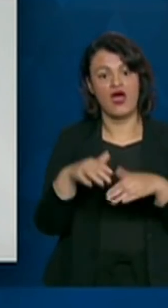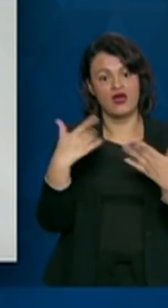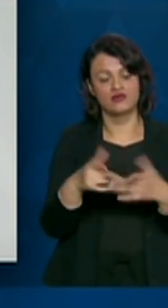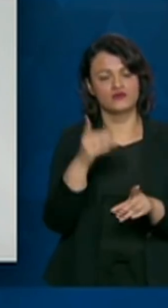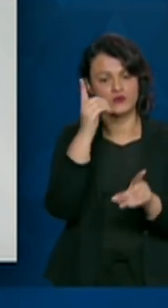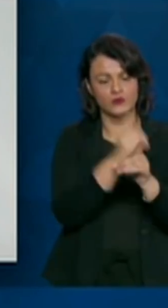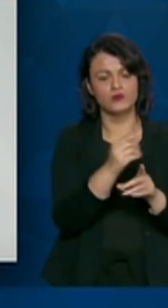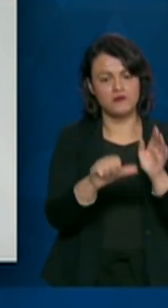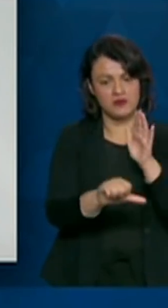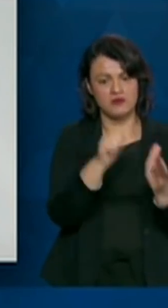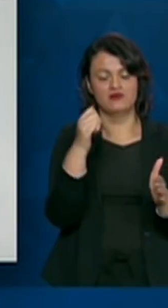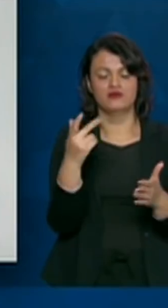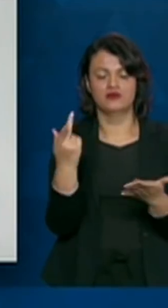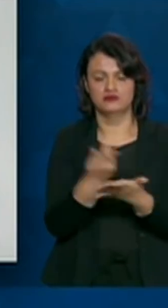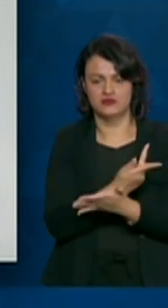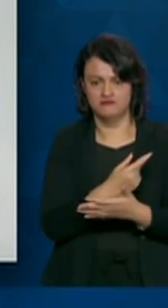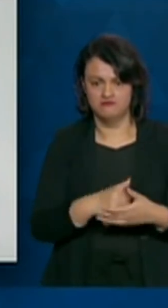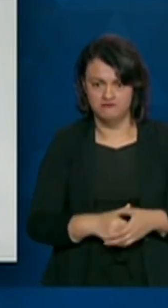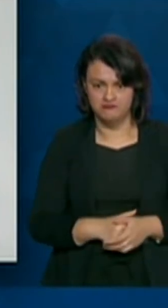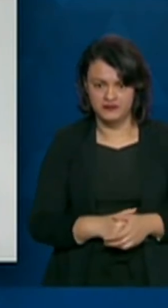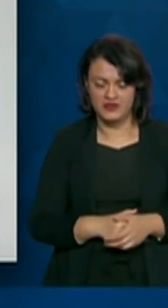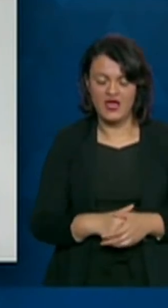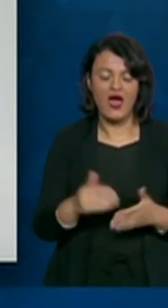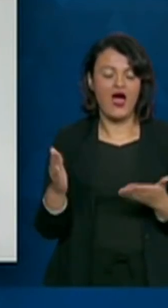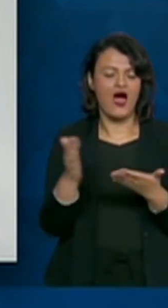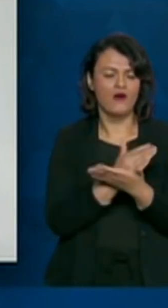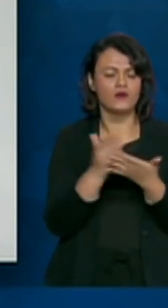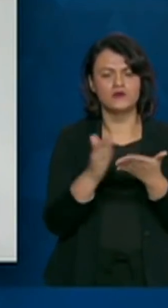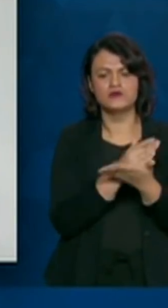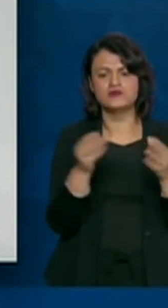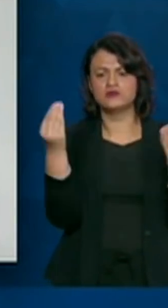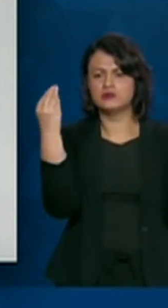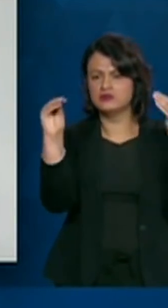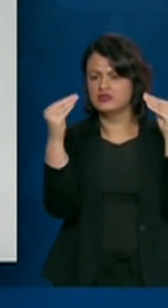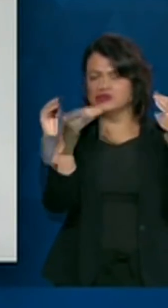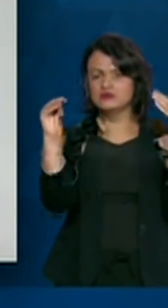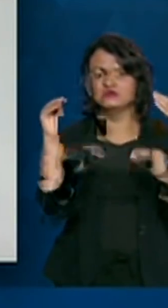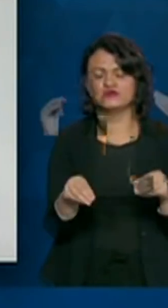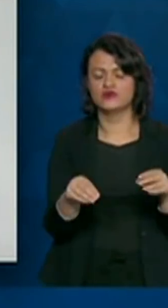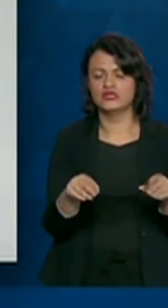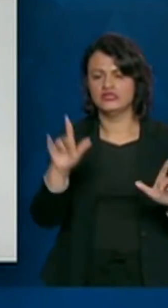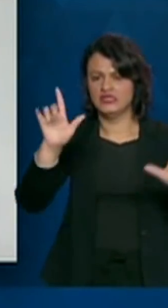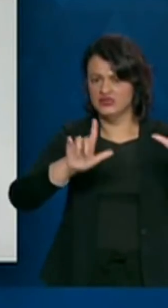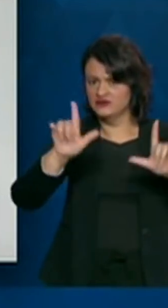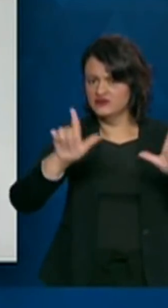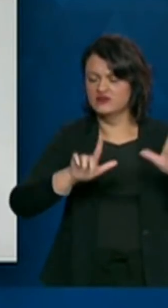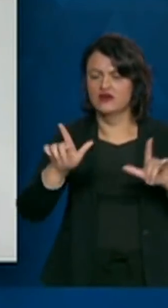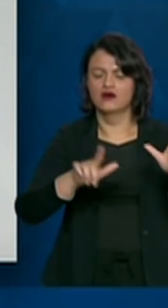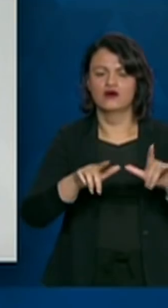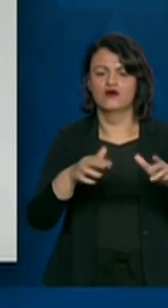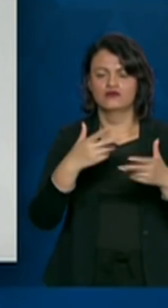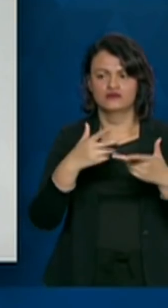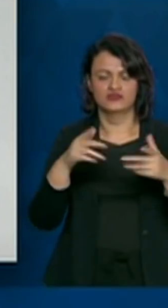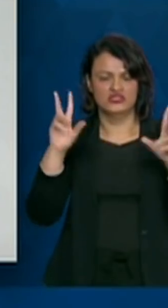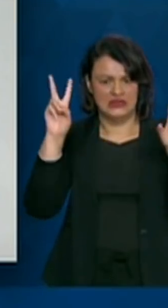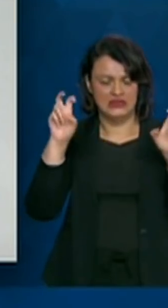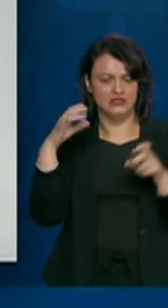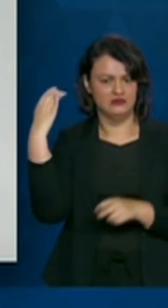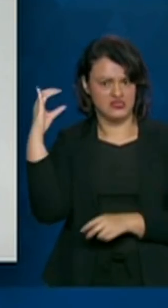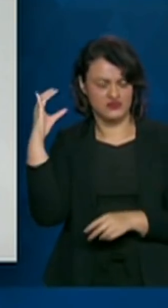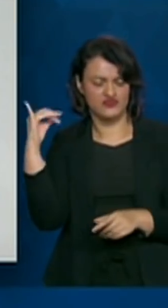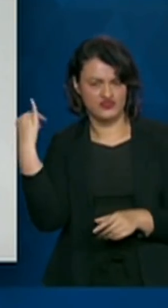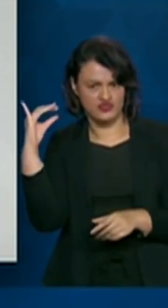identificado esse caso. Algumas publicações têm saído na imprensa, e principalmente de meios científicos, mostrando